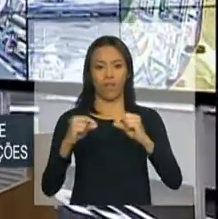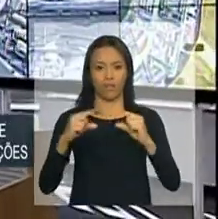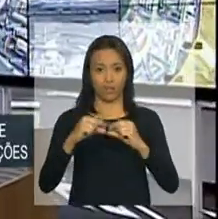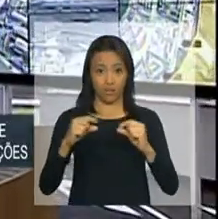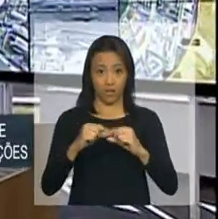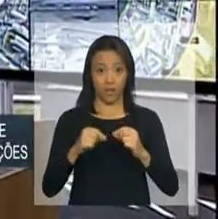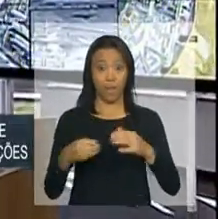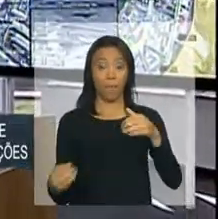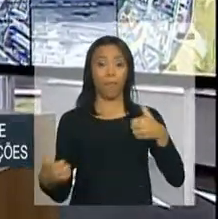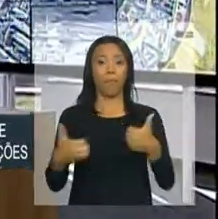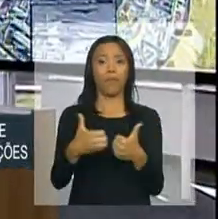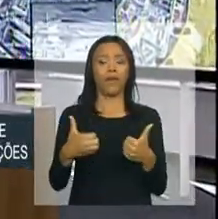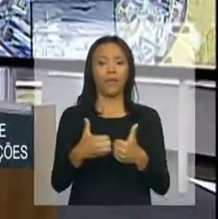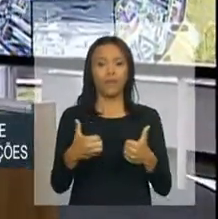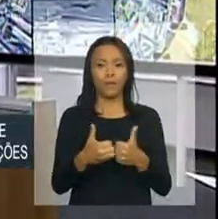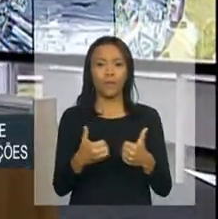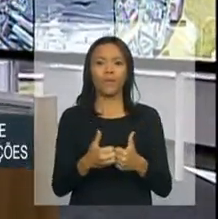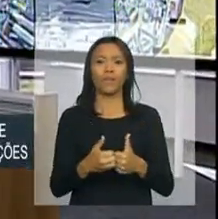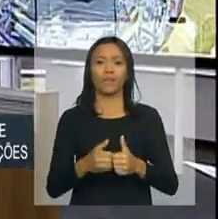Rodoviária